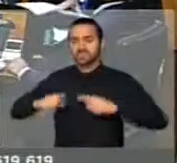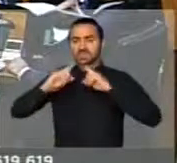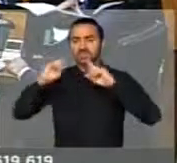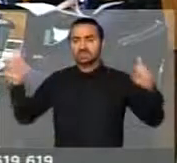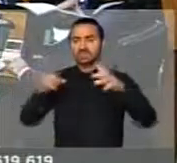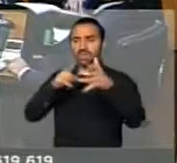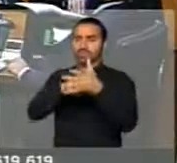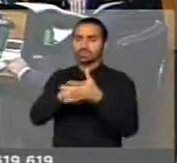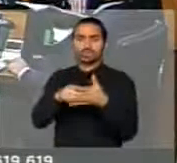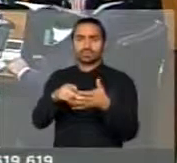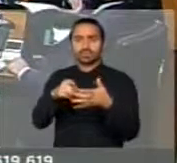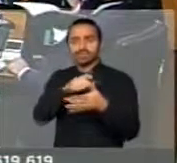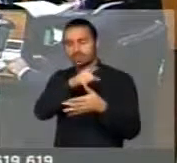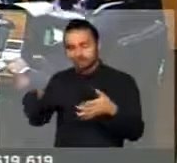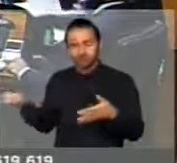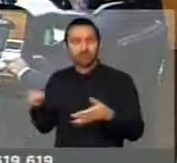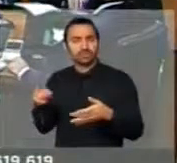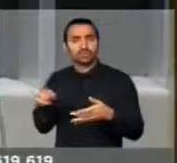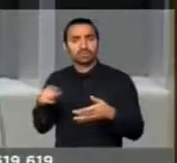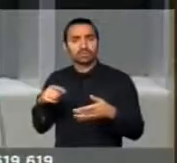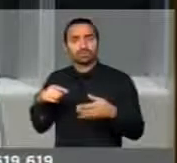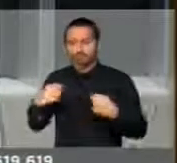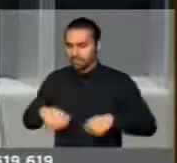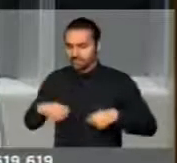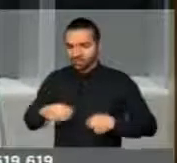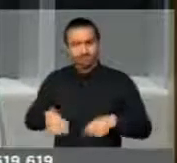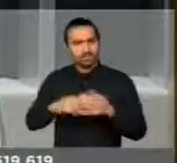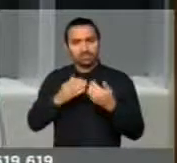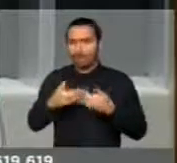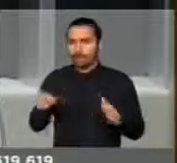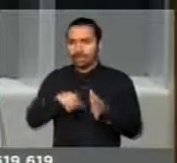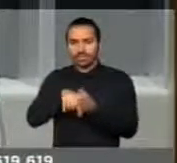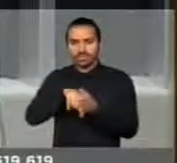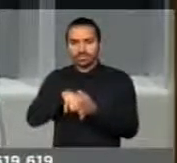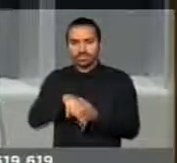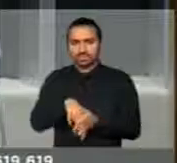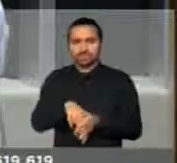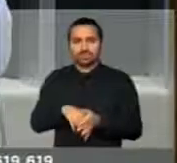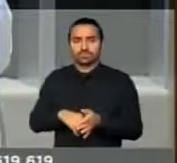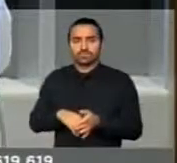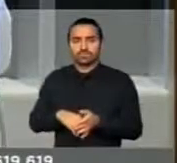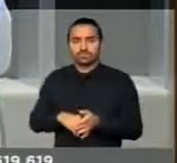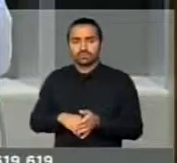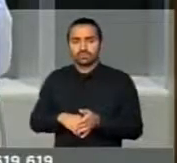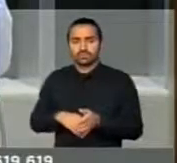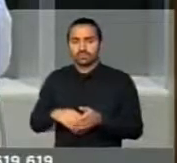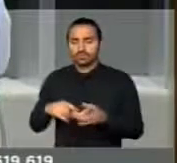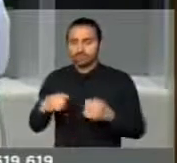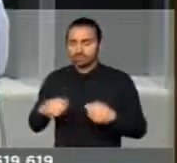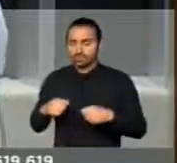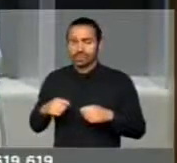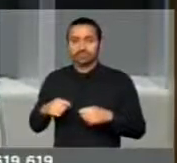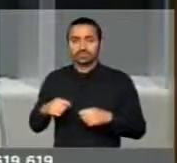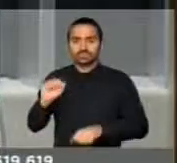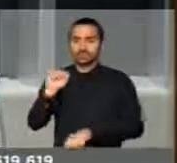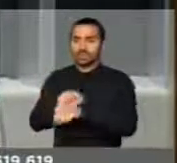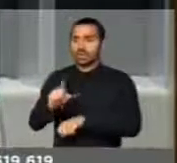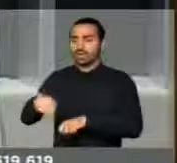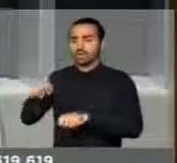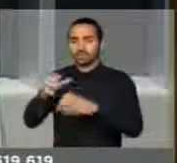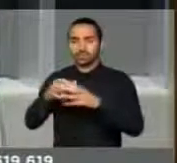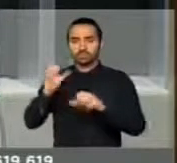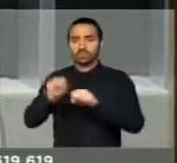Bem, deputado Edmilson Rodrigues, 3 minutos. Deputado Valim, minha solidariedade. A